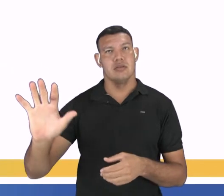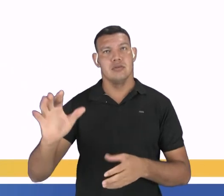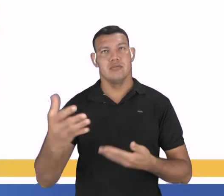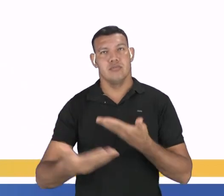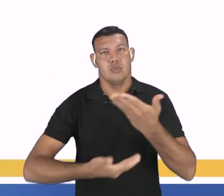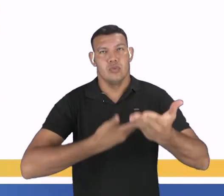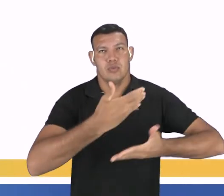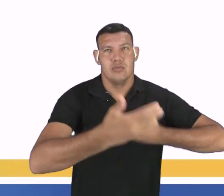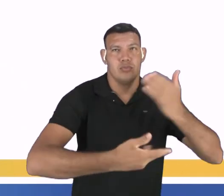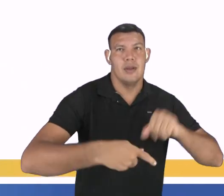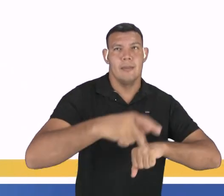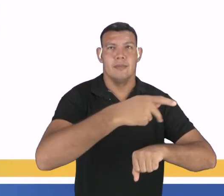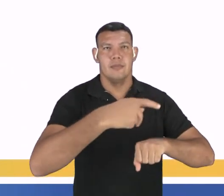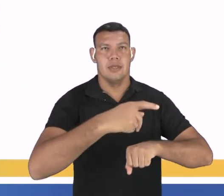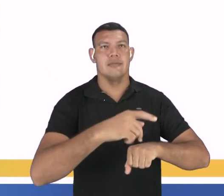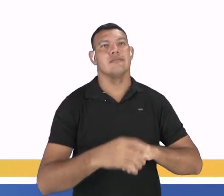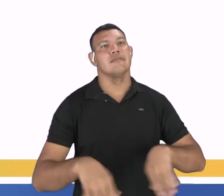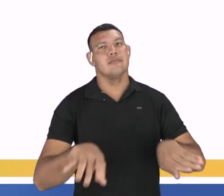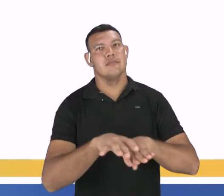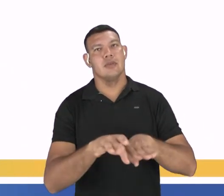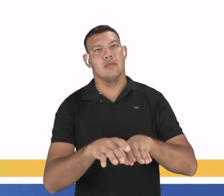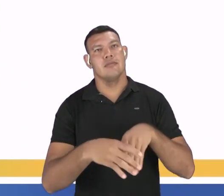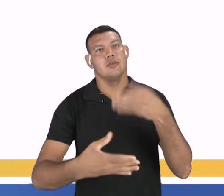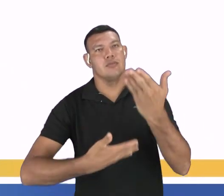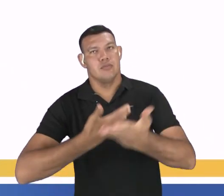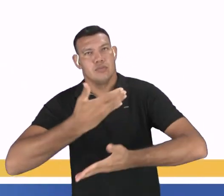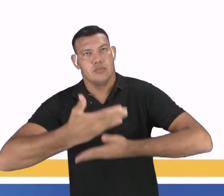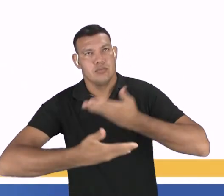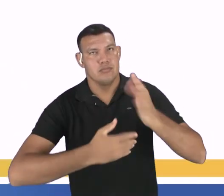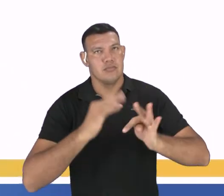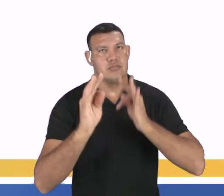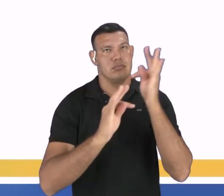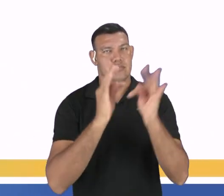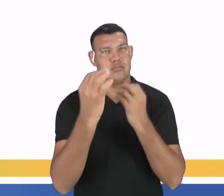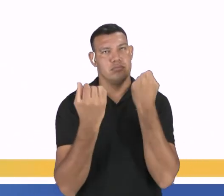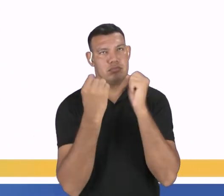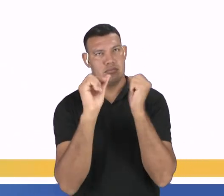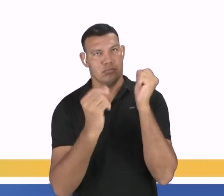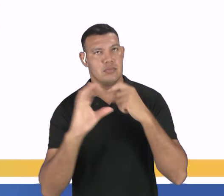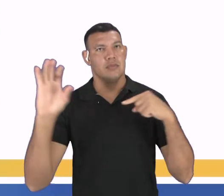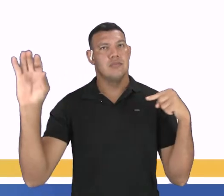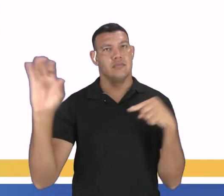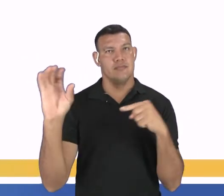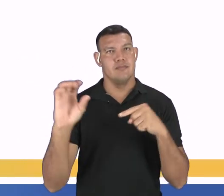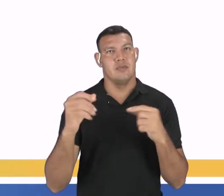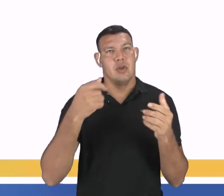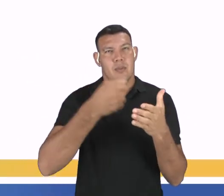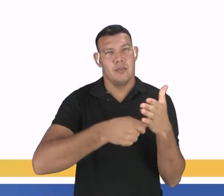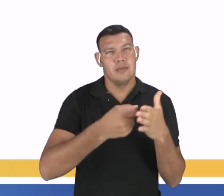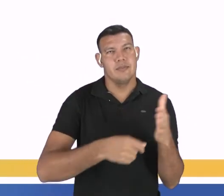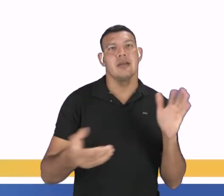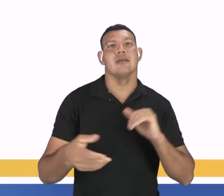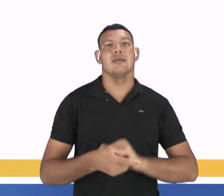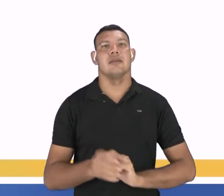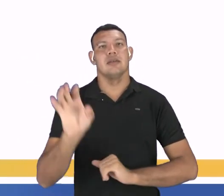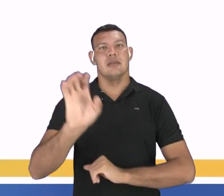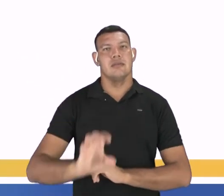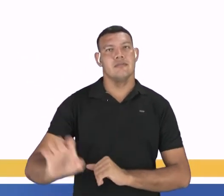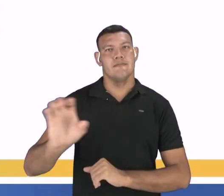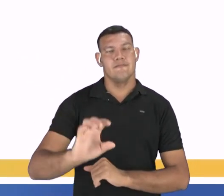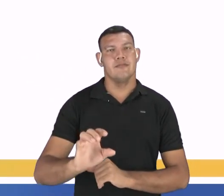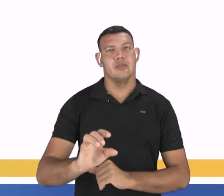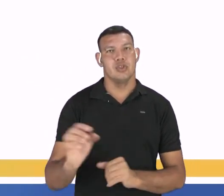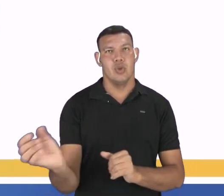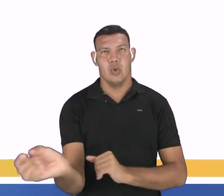outros continentes e implantar um sistema democrático com realização periódica de eleições. Ou letra D. A busca por